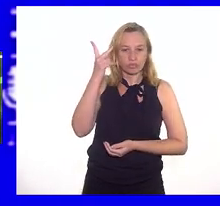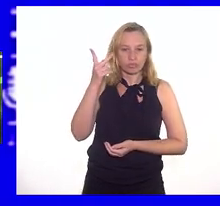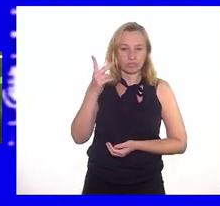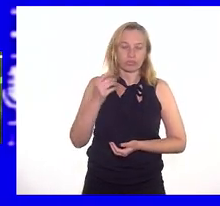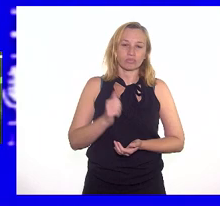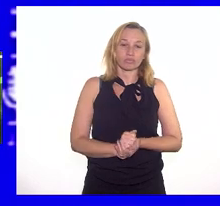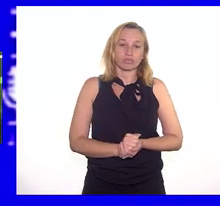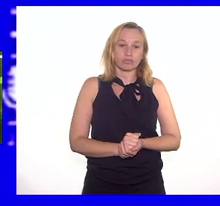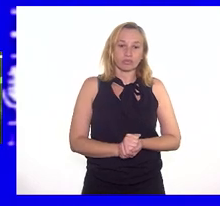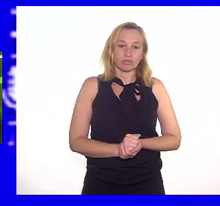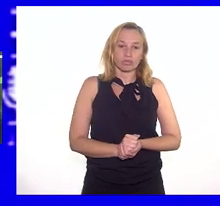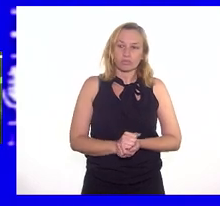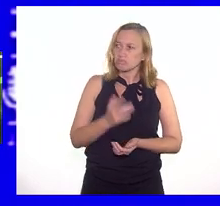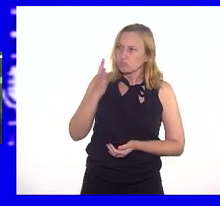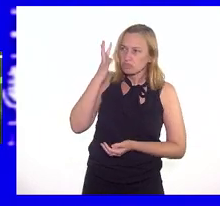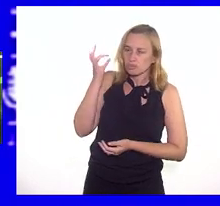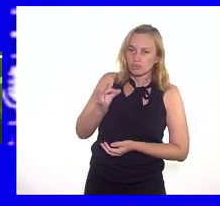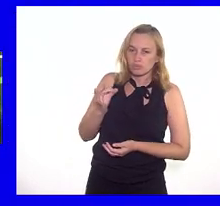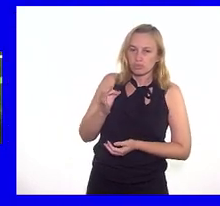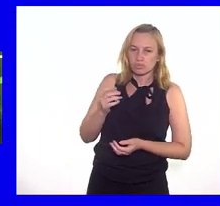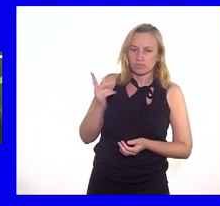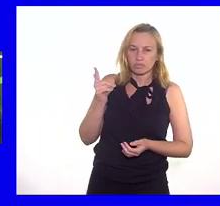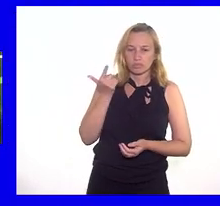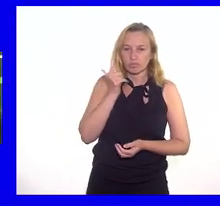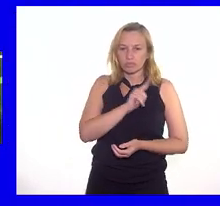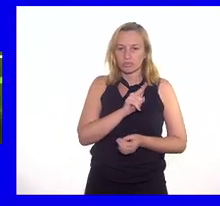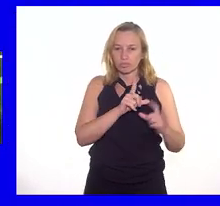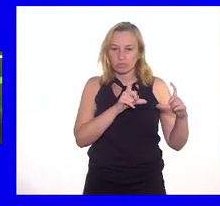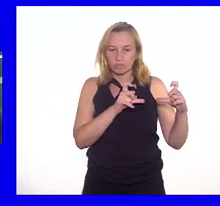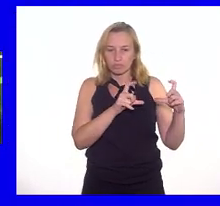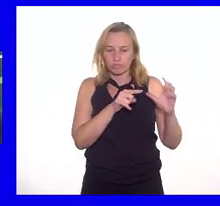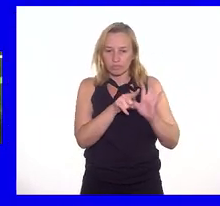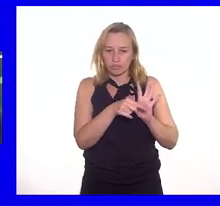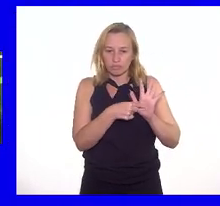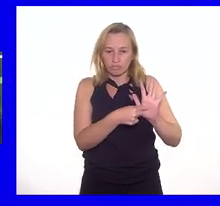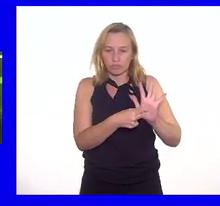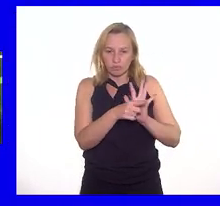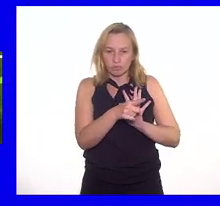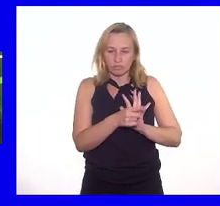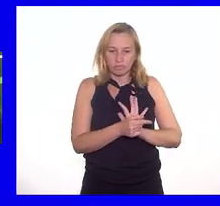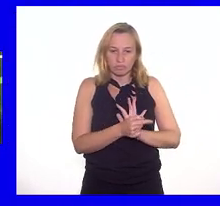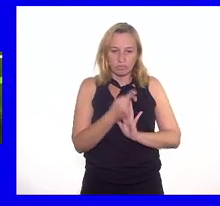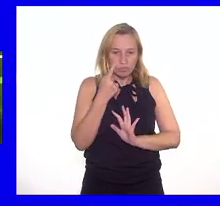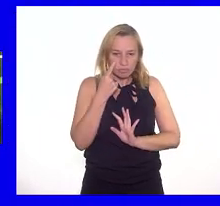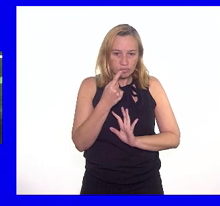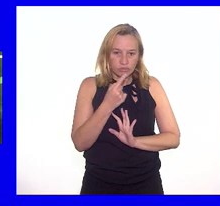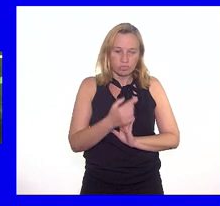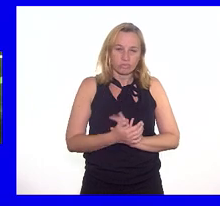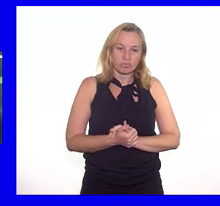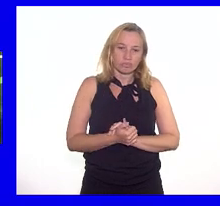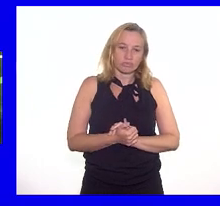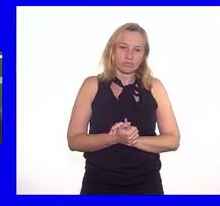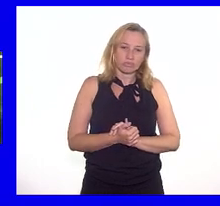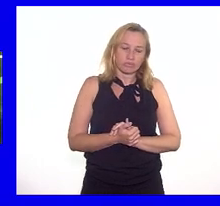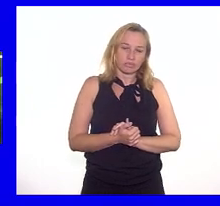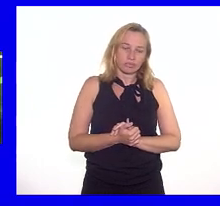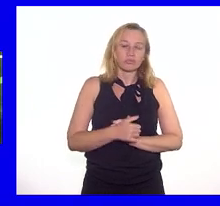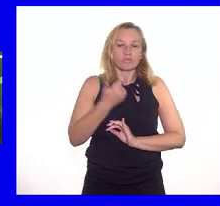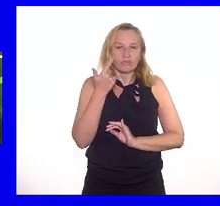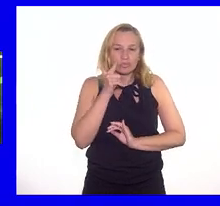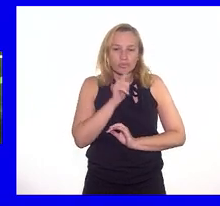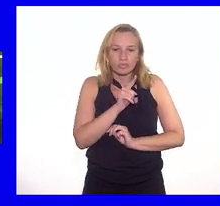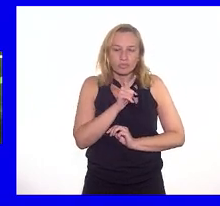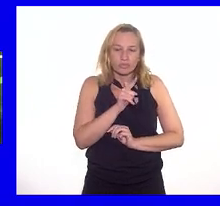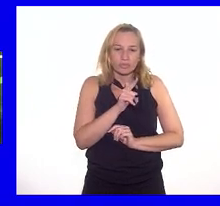para a minha produção, não sei se vocês conseguem, produção, colocar a foto para que vocês